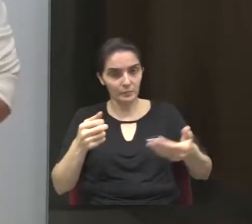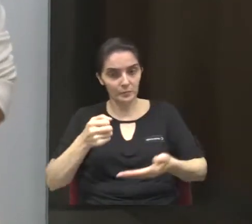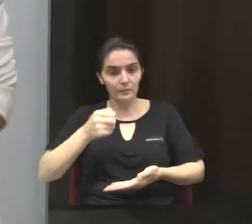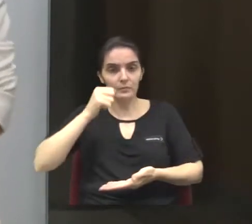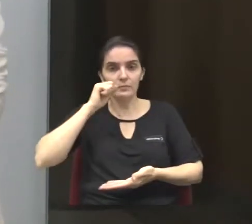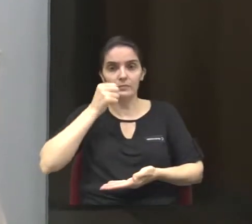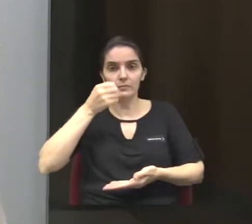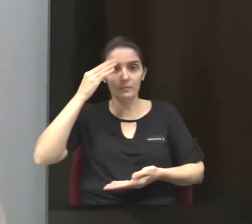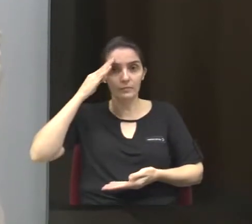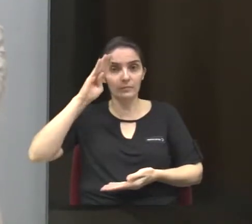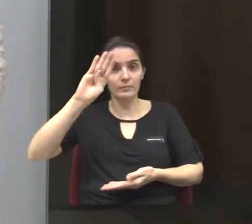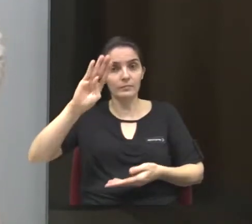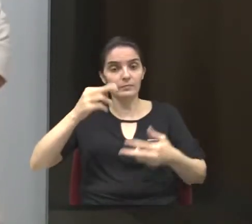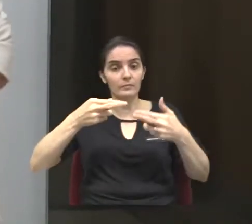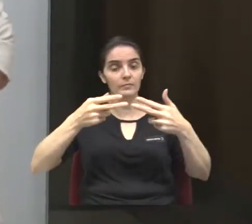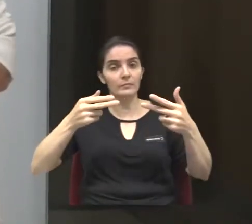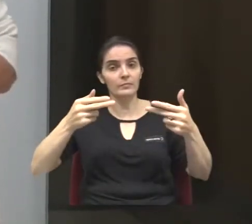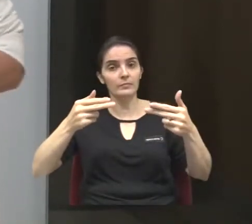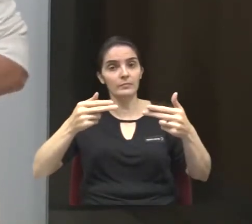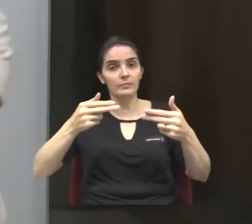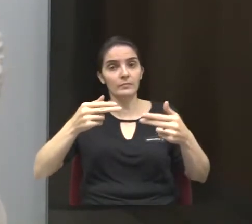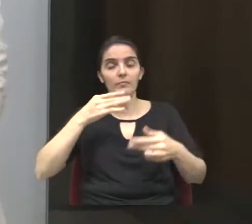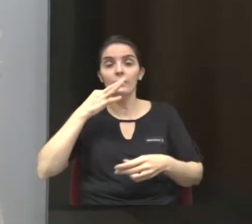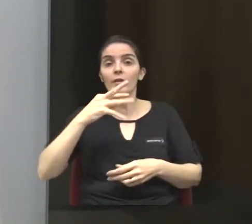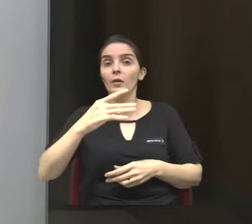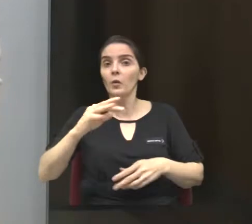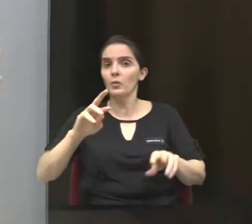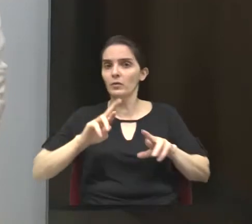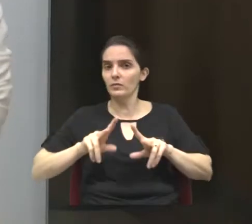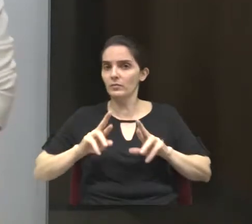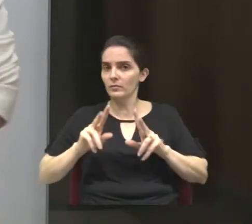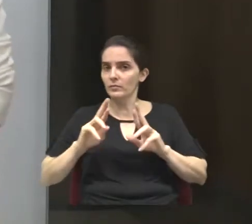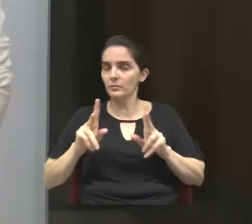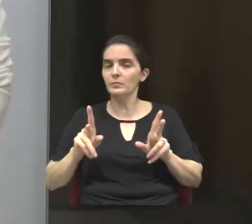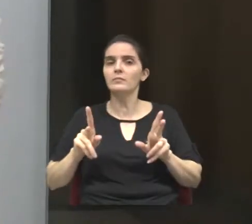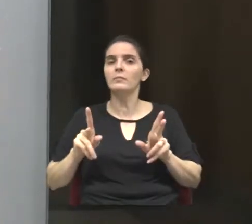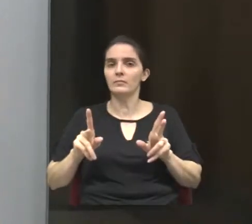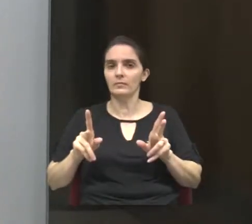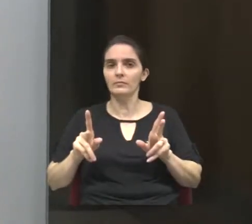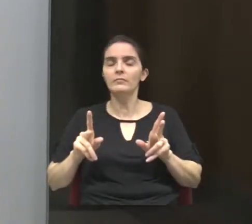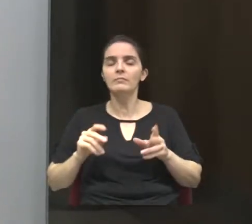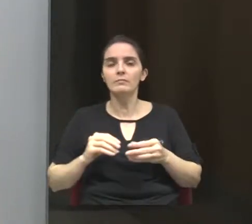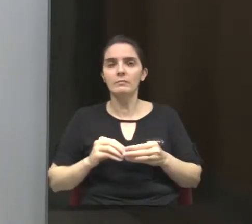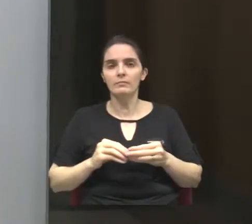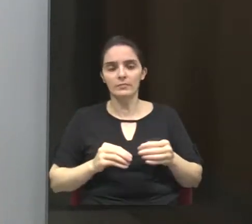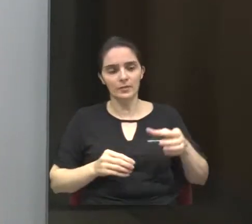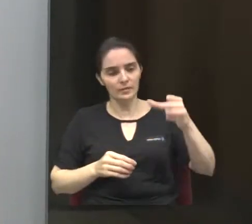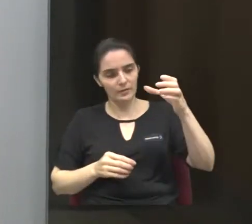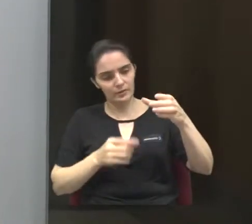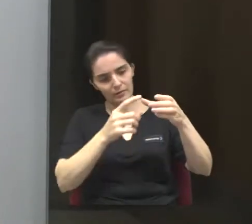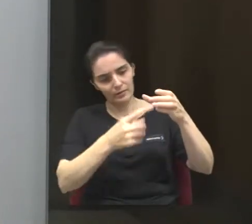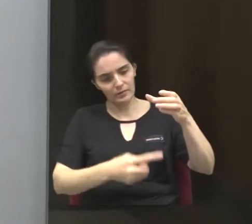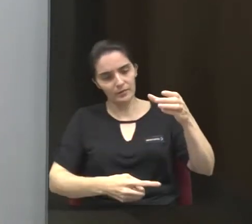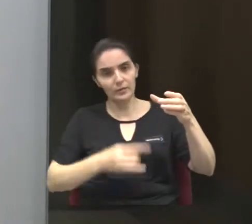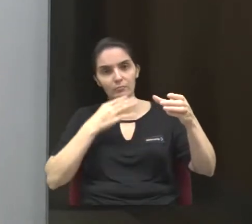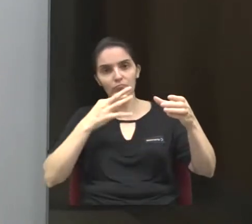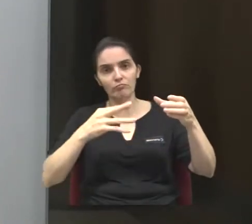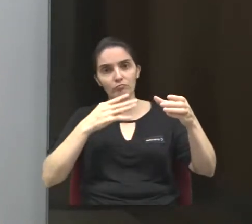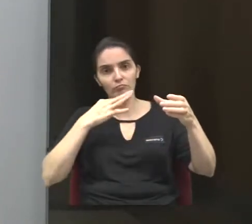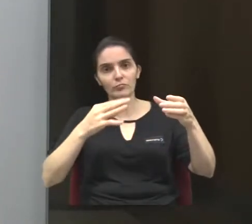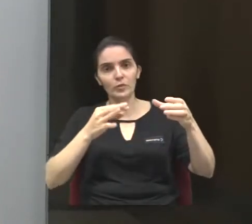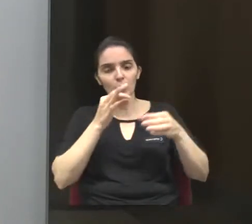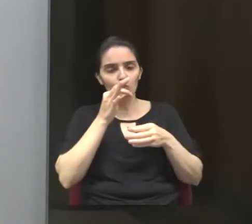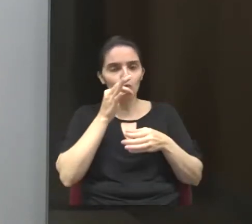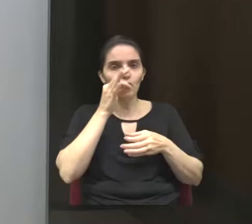diferentes e de, acho que densidade tem que ser diferente, porque elas não se misturam e que a pessoa toma pelo canudinho e tem que subir o